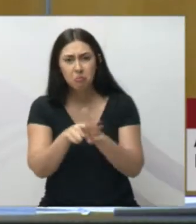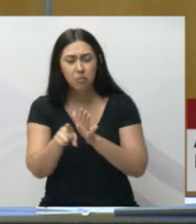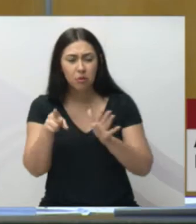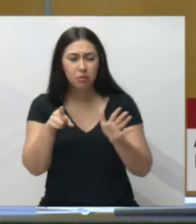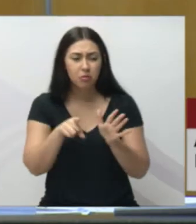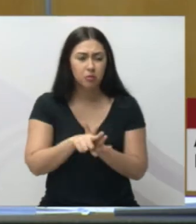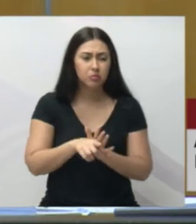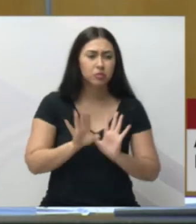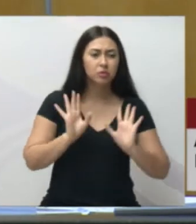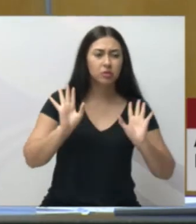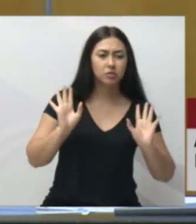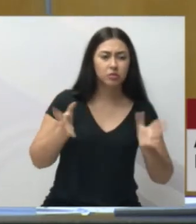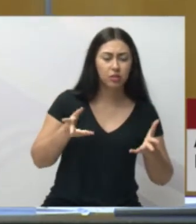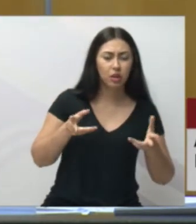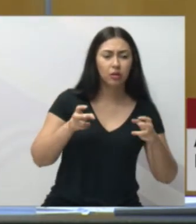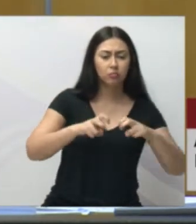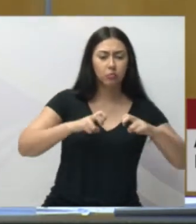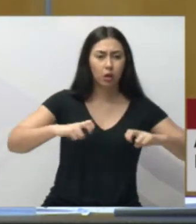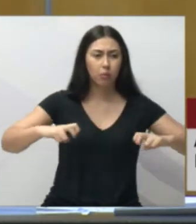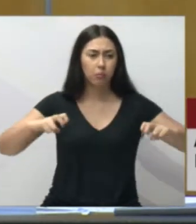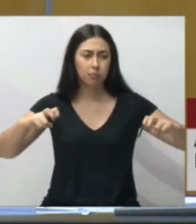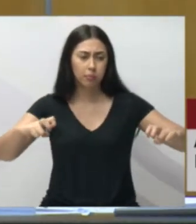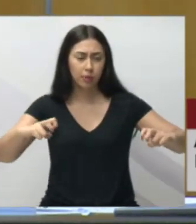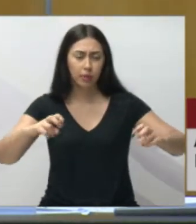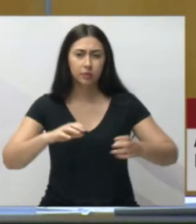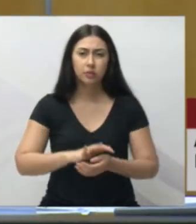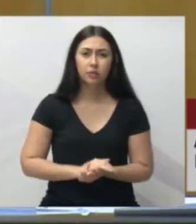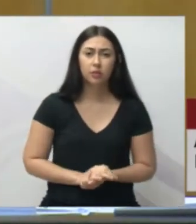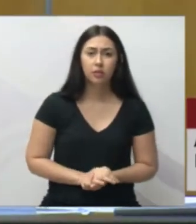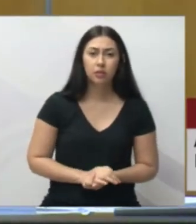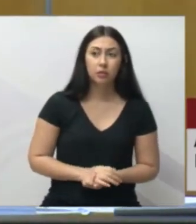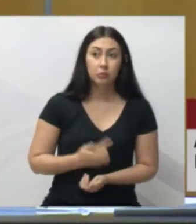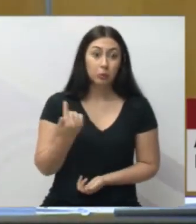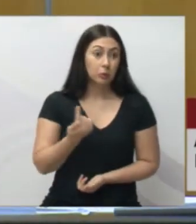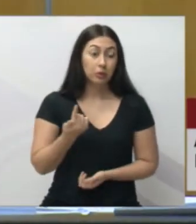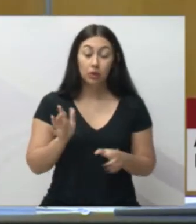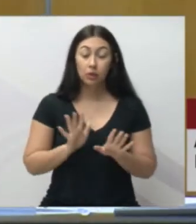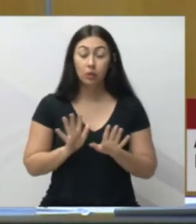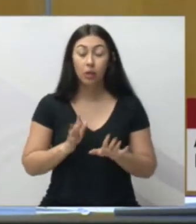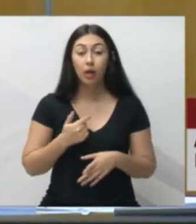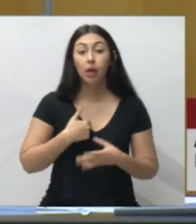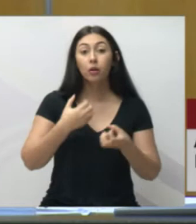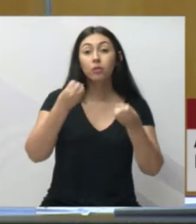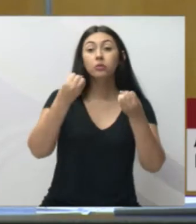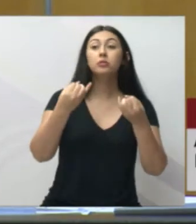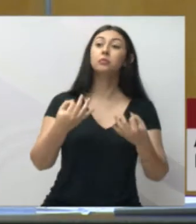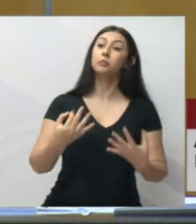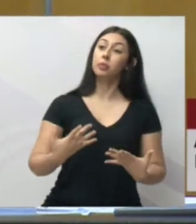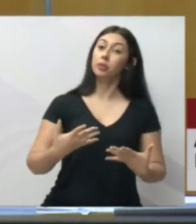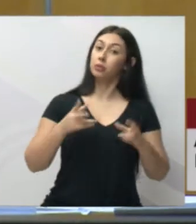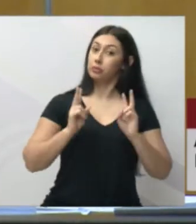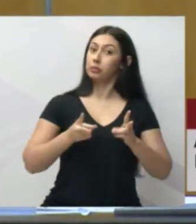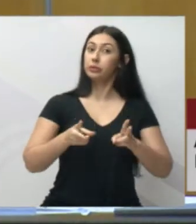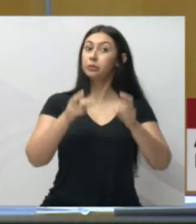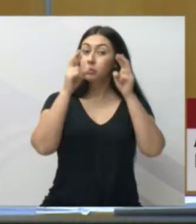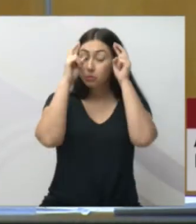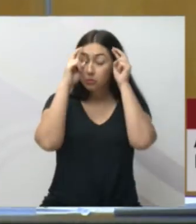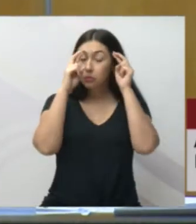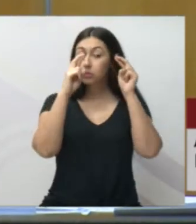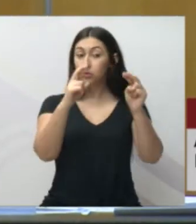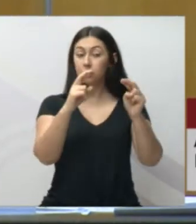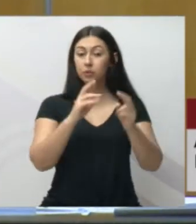e acolhida pela vice-presidência e não isoladamente pelo presidente, tenho a esclarecer sempre respeitosamente o que se segue.